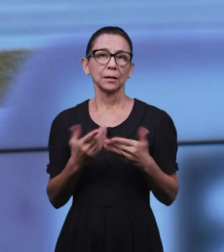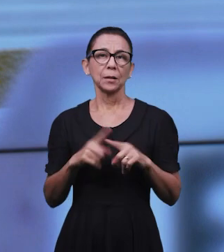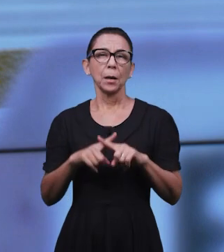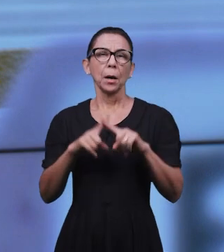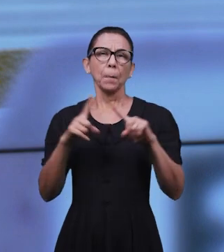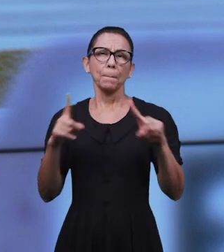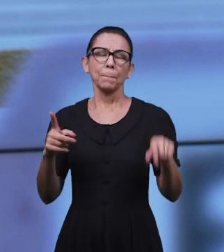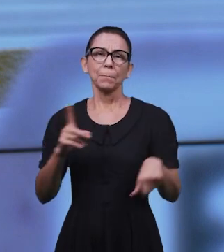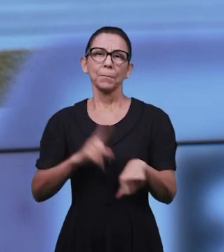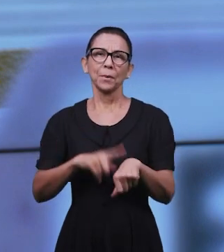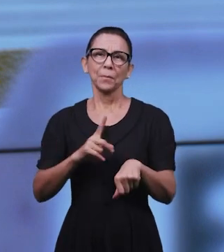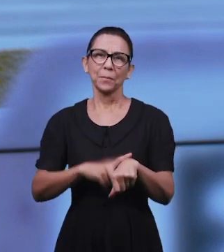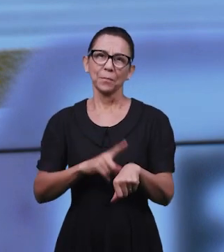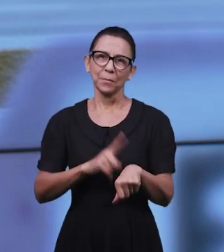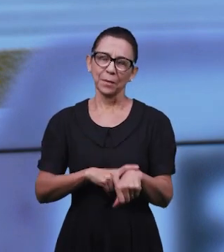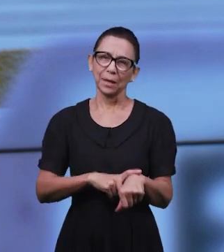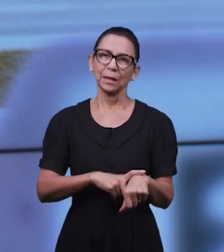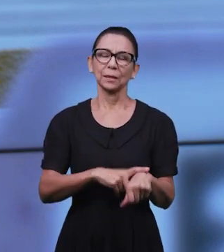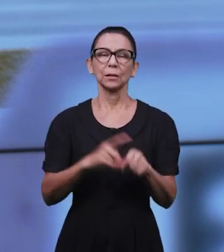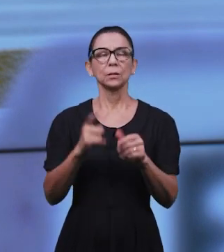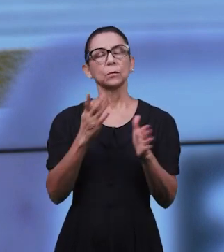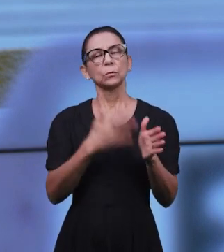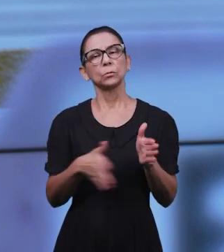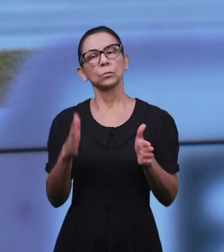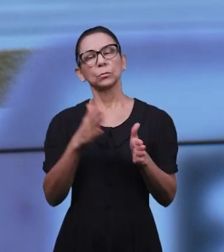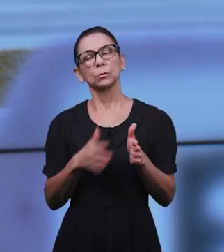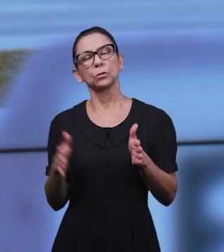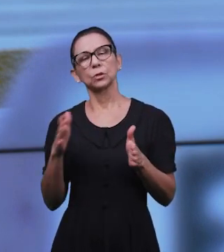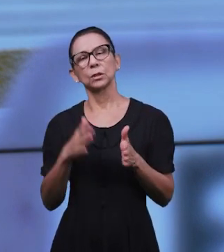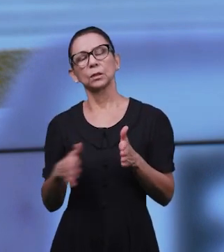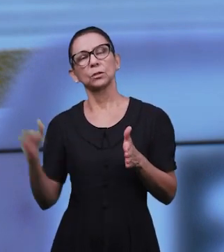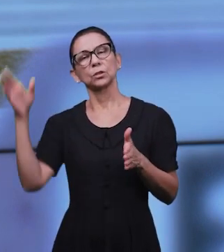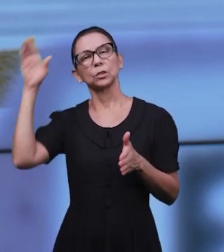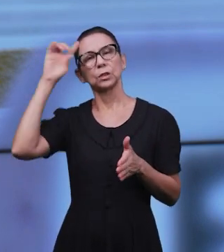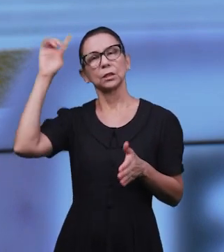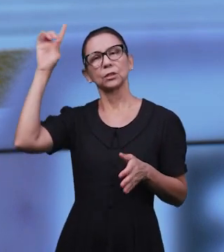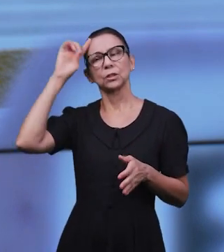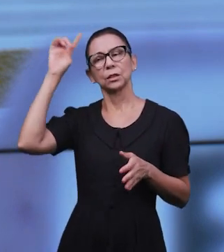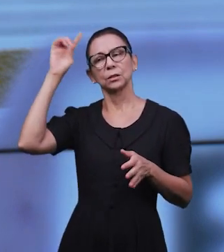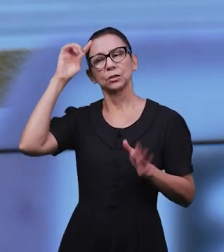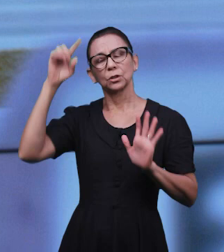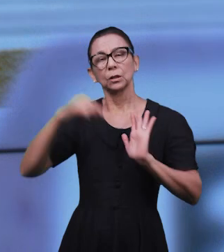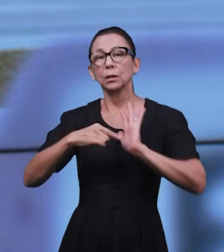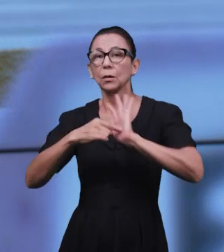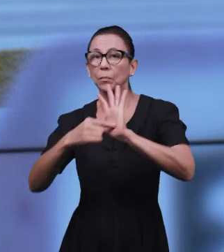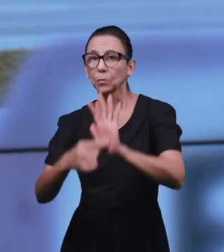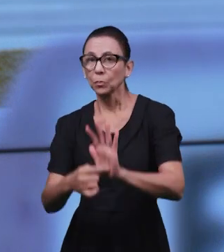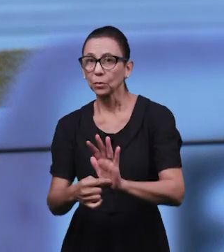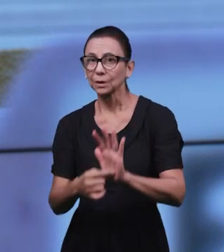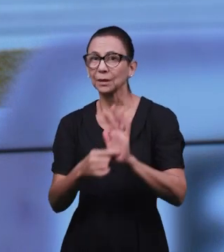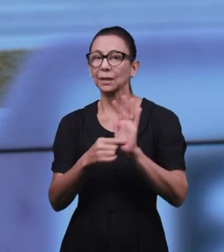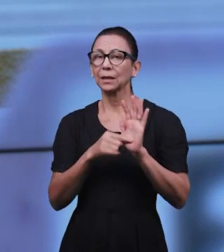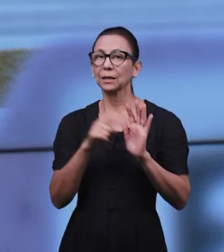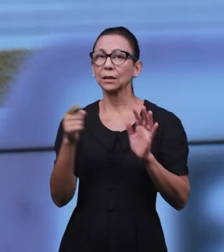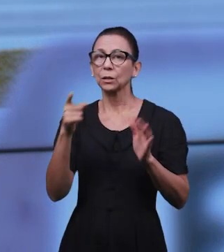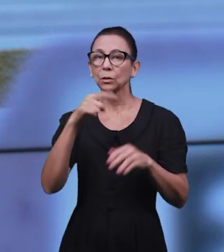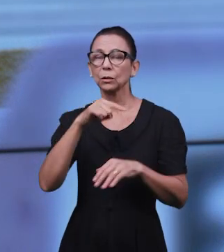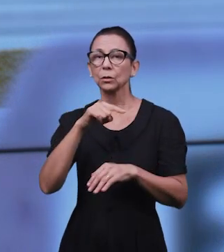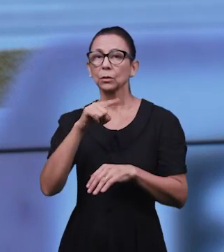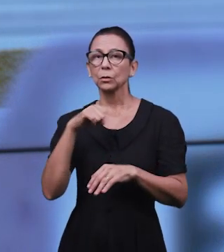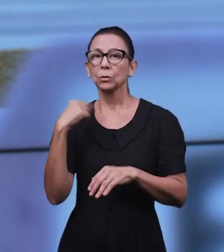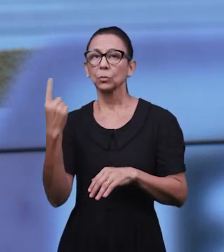mas sim em meio às próprias atividades cotidianas. Acolher é demonstrar que todos os sentimentos